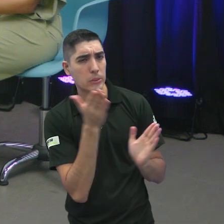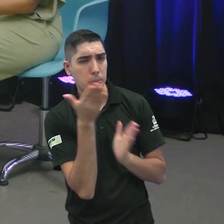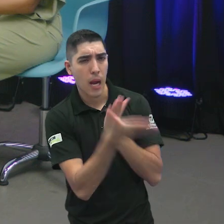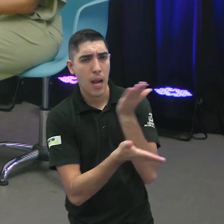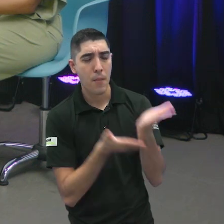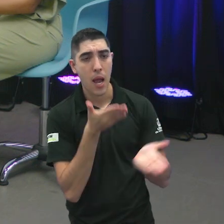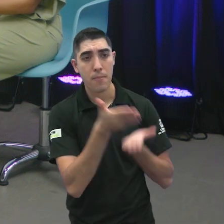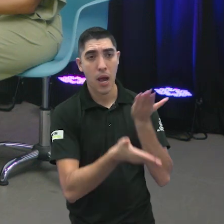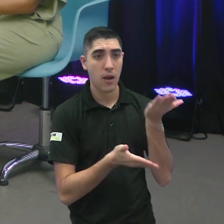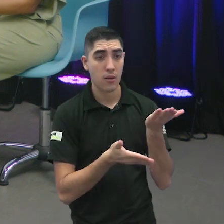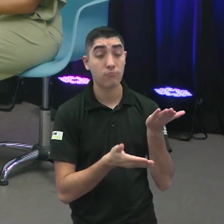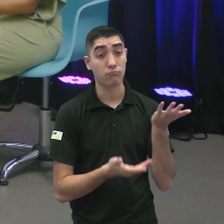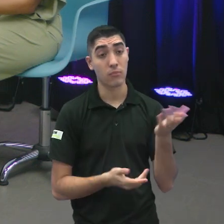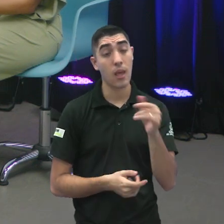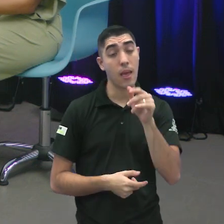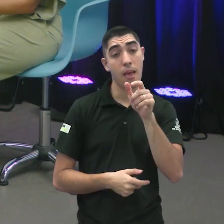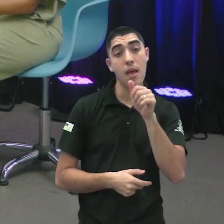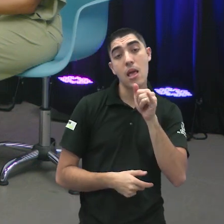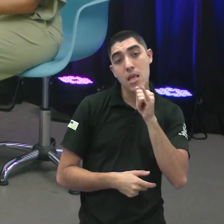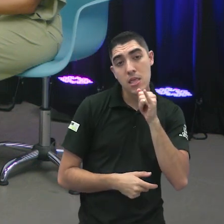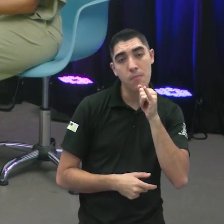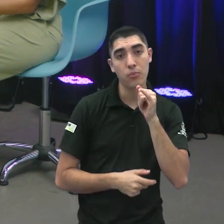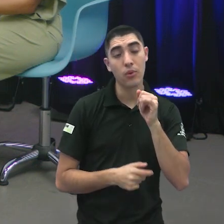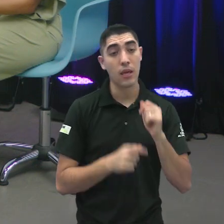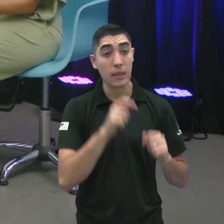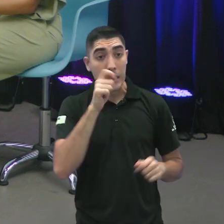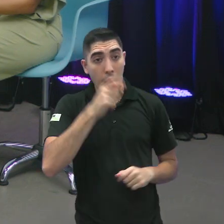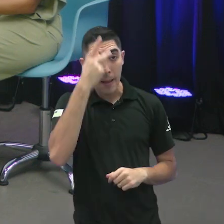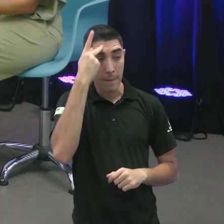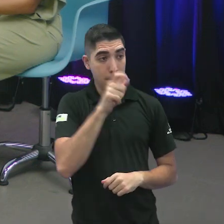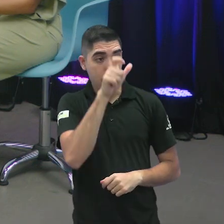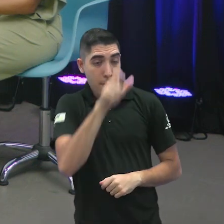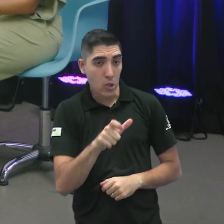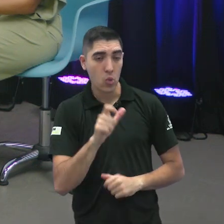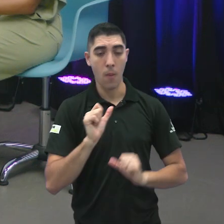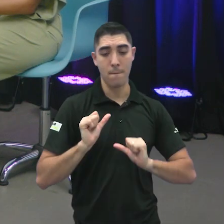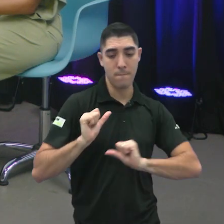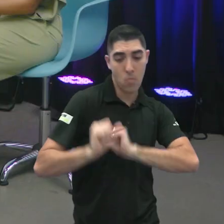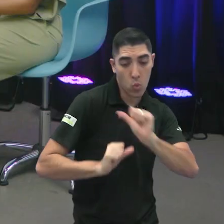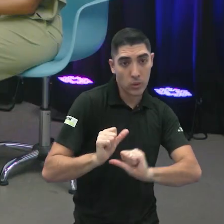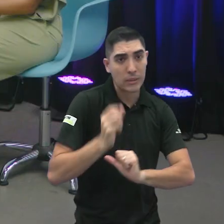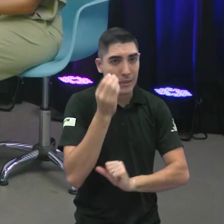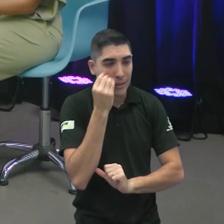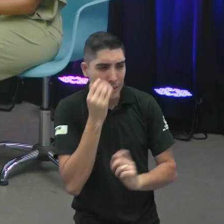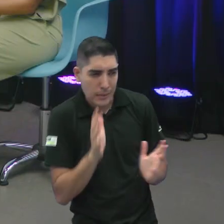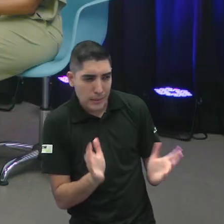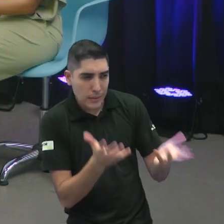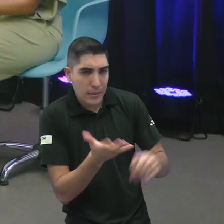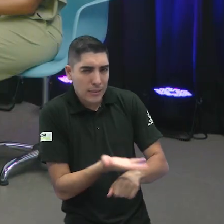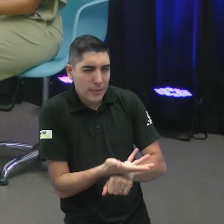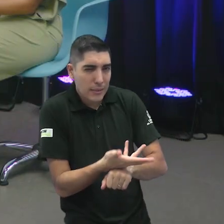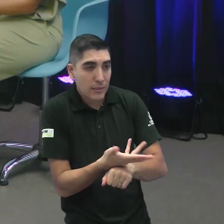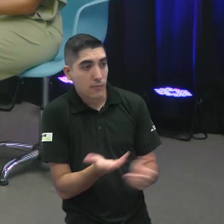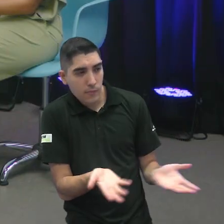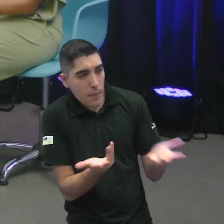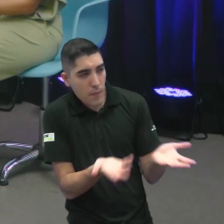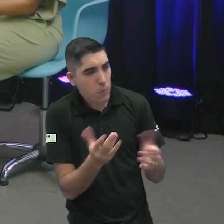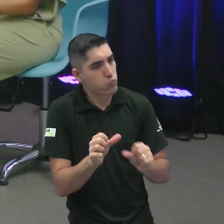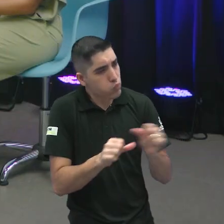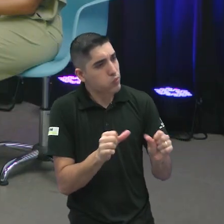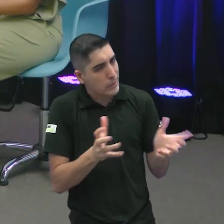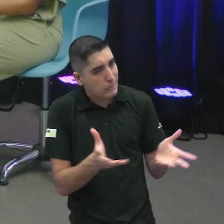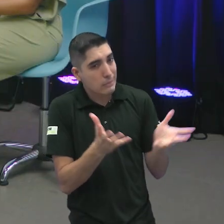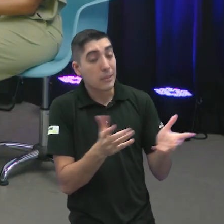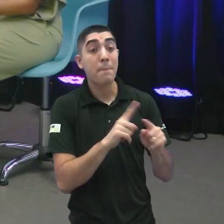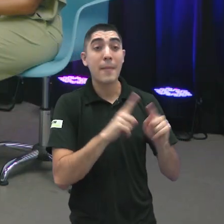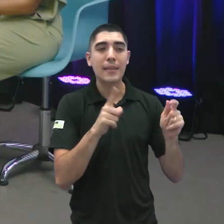vai acontecer. Com isso, você consegue trazer para a mudança, né, acelerar até um pouquinho eles dentro dessa mudança, mas